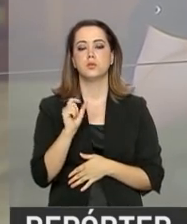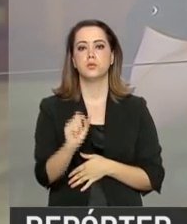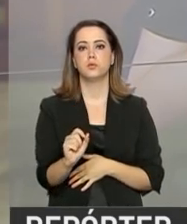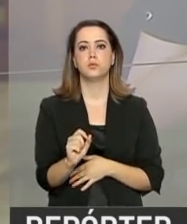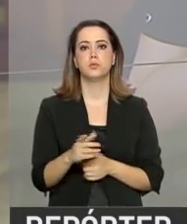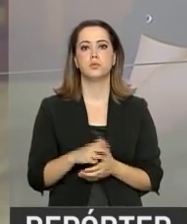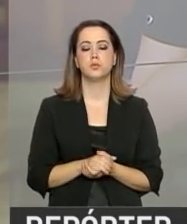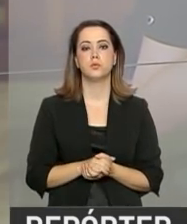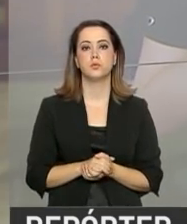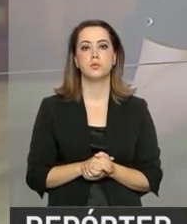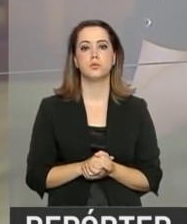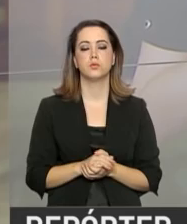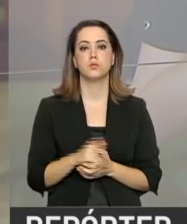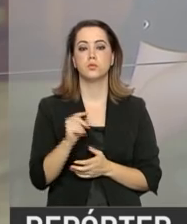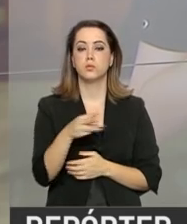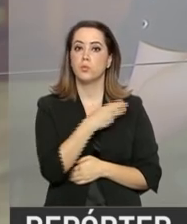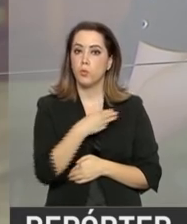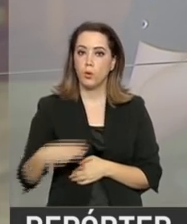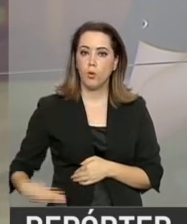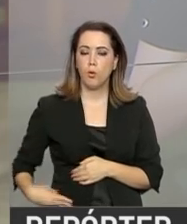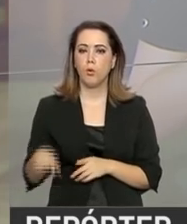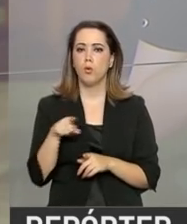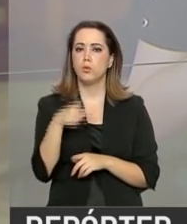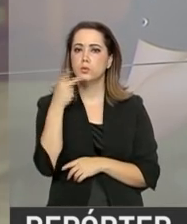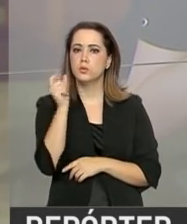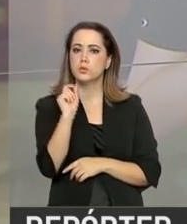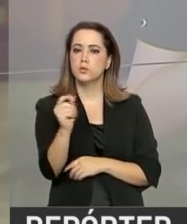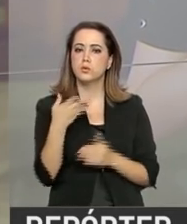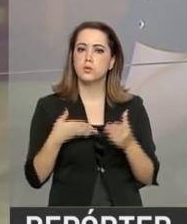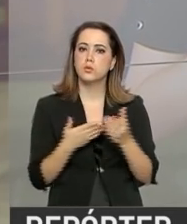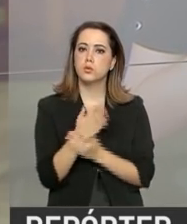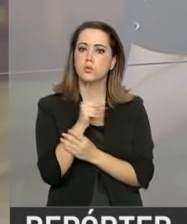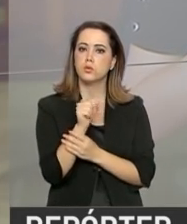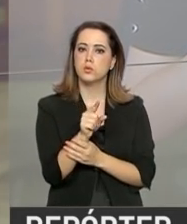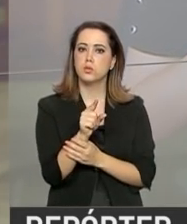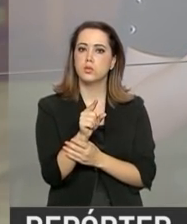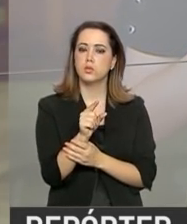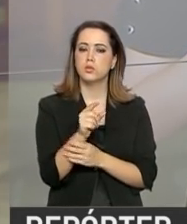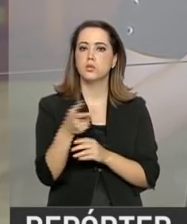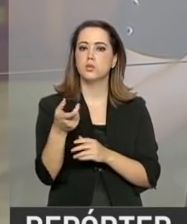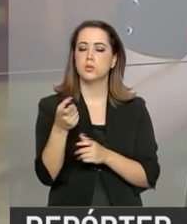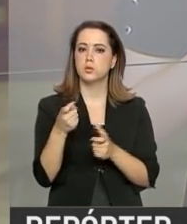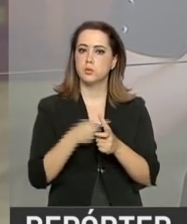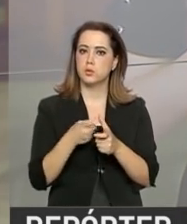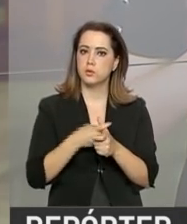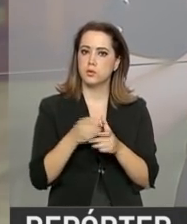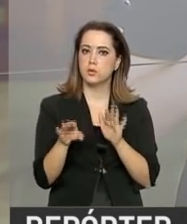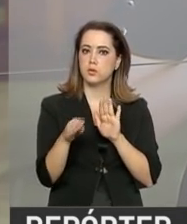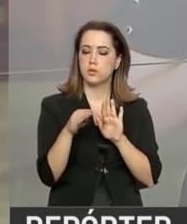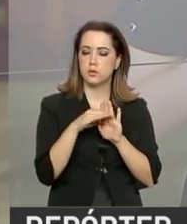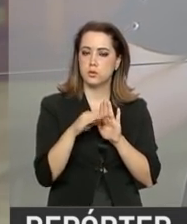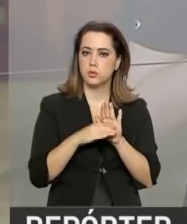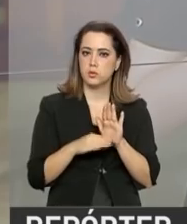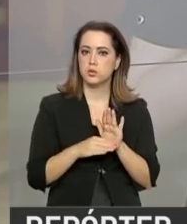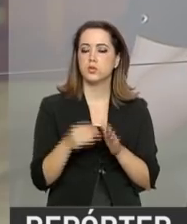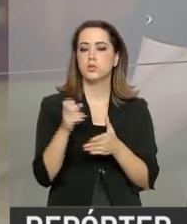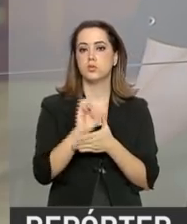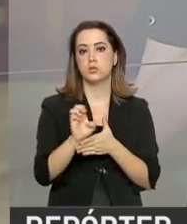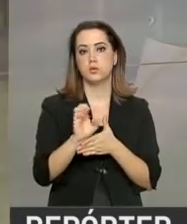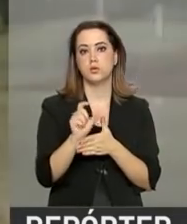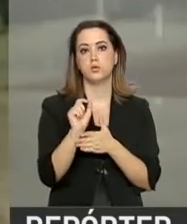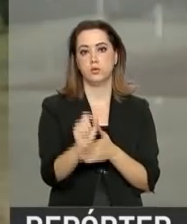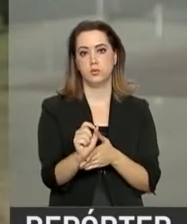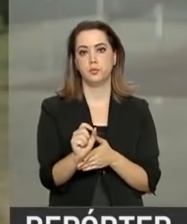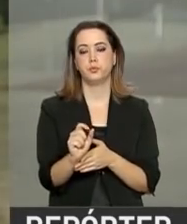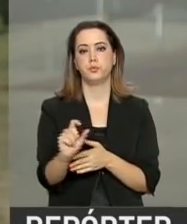Carol o o ministro Henrique merelles falou sobre a aprovação do projeto de renegociação das dívidas dos Estados não é isso é isso